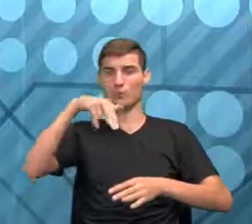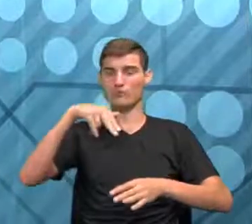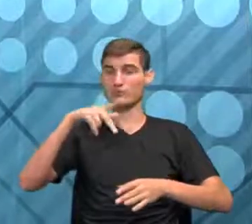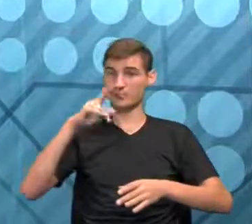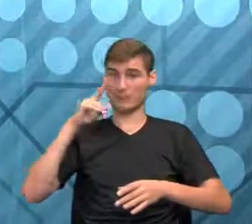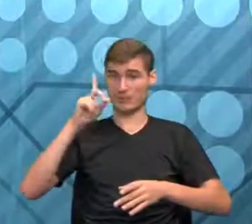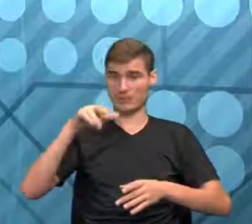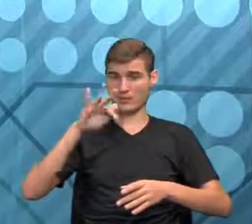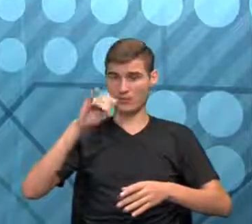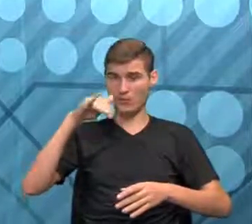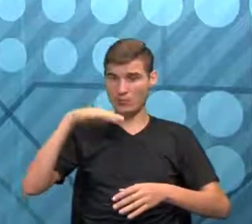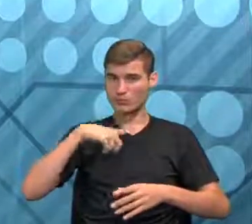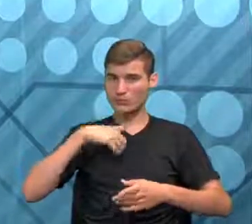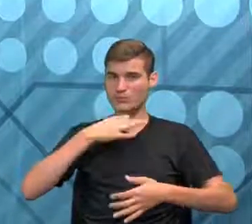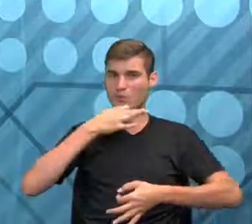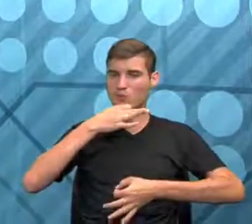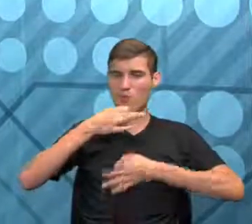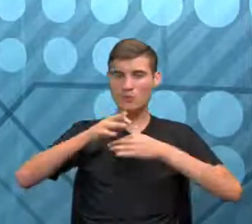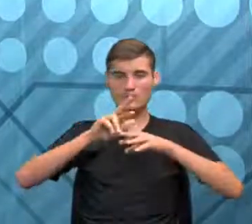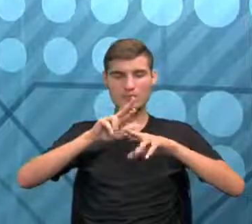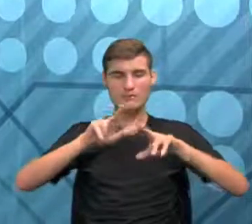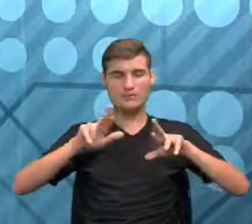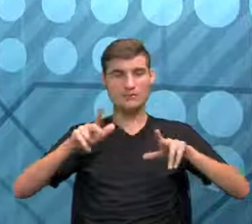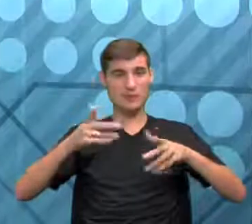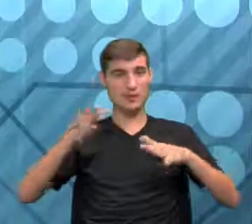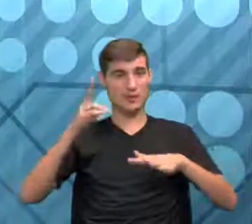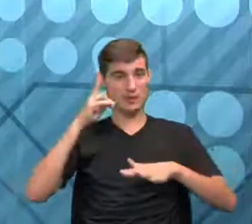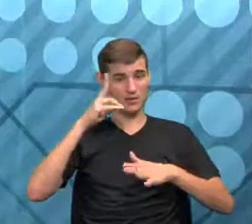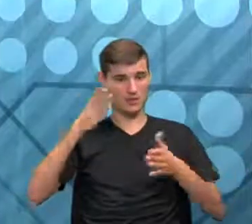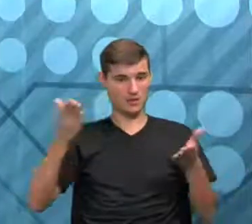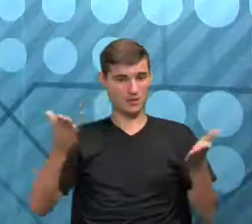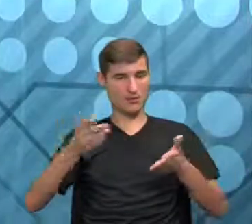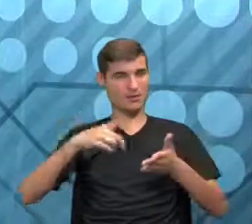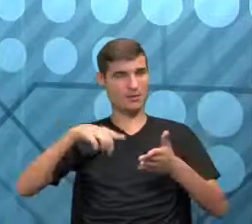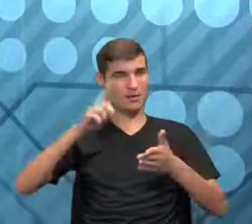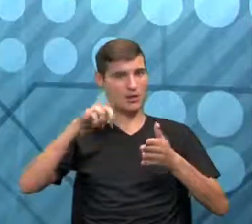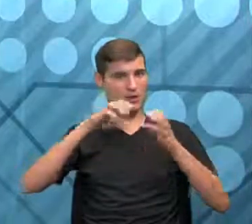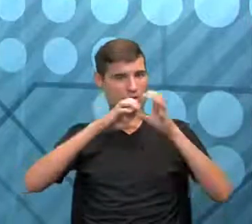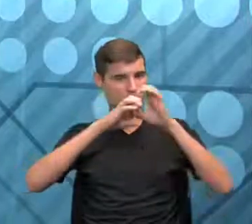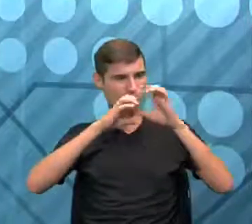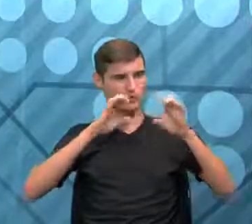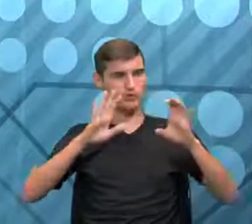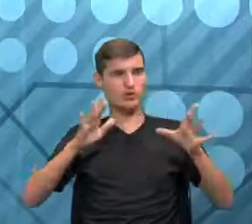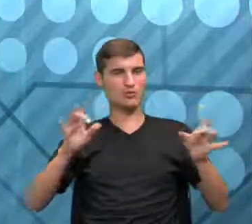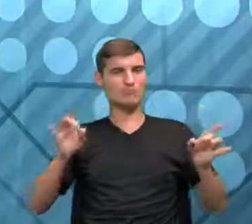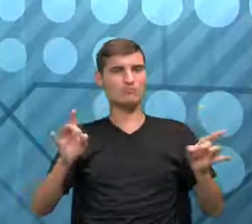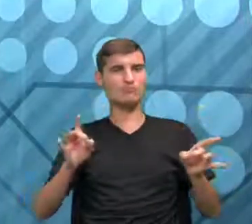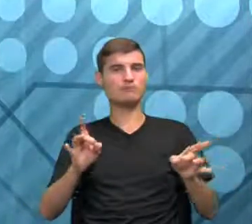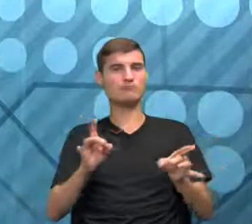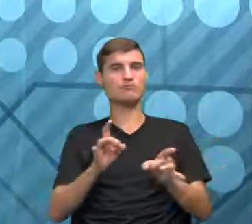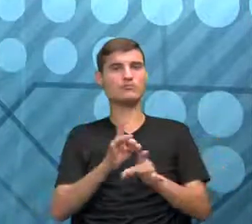fórum, mas uma coisa que eu quero lembrar a vocês, você é um engenheiro praticamente formado, é praticamente um engenheiro, está aí no 9º,